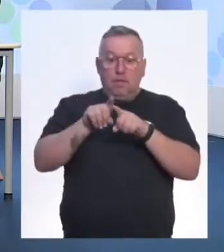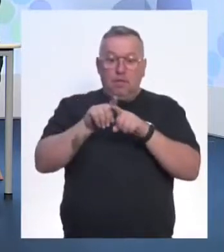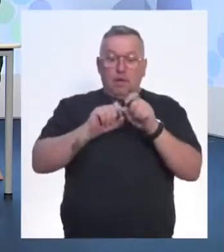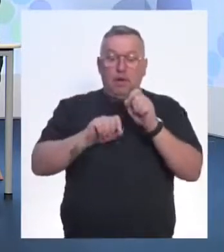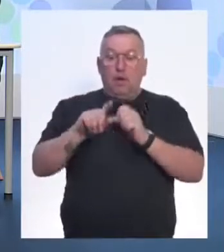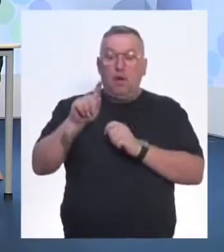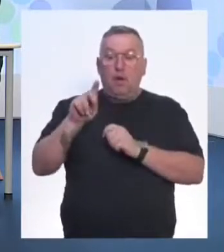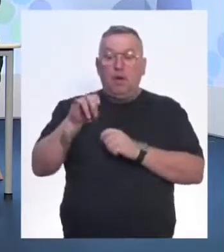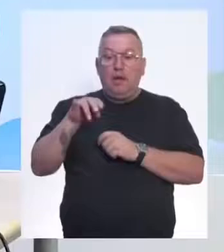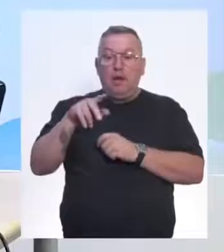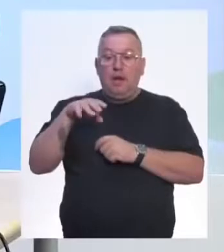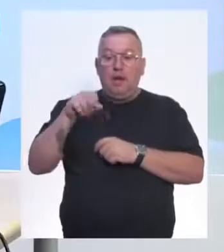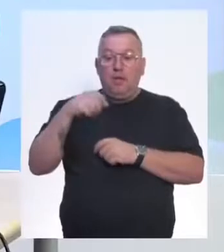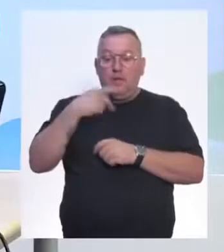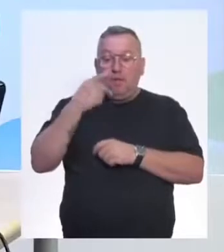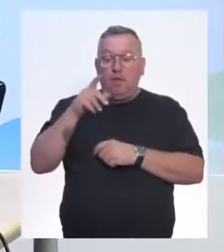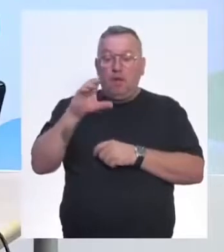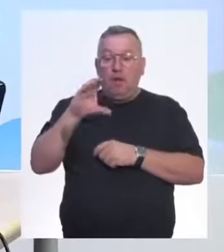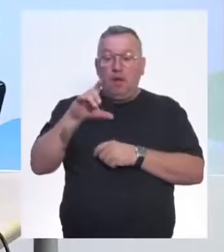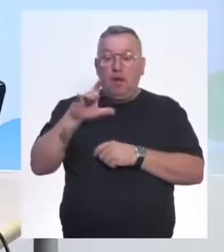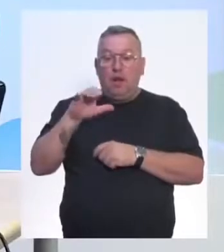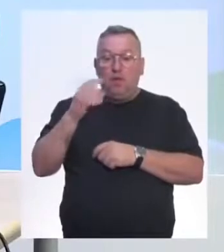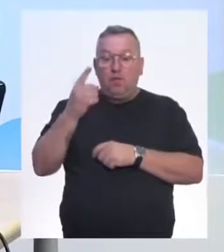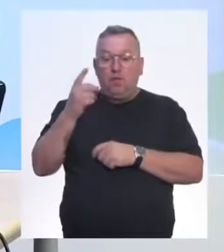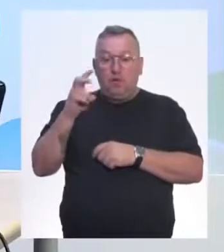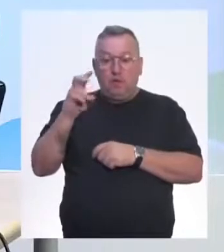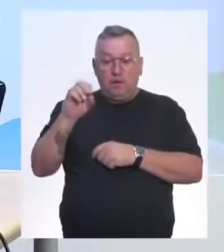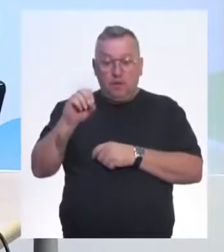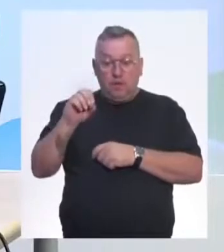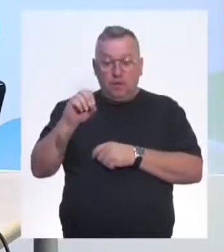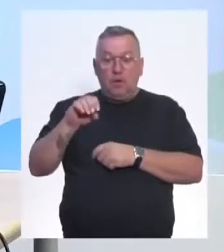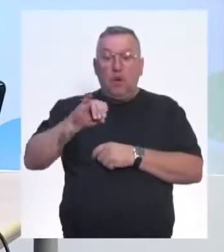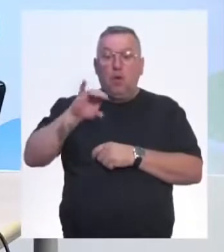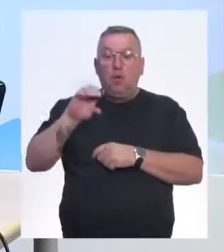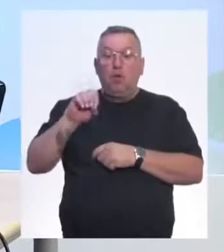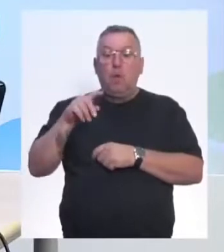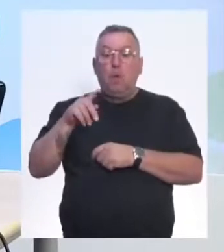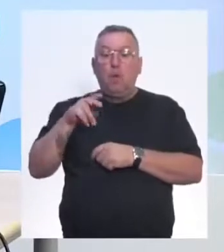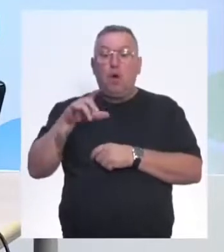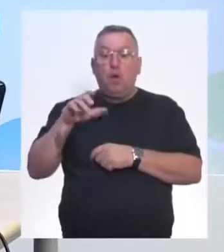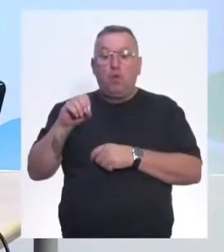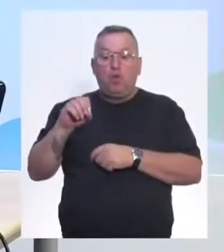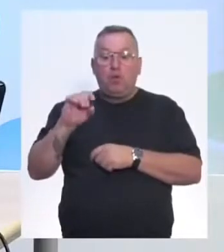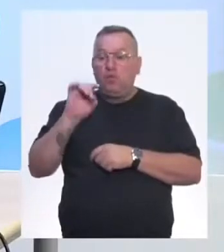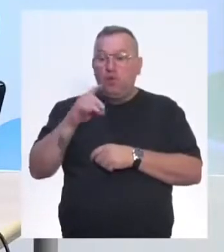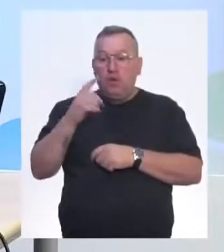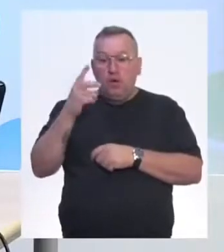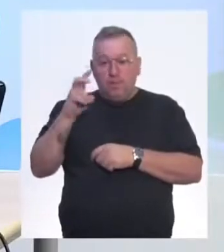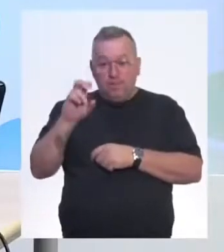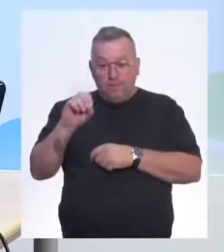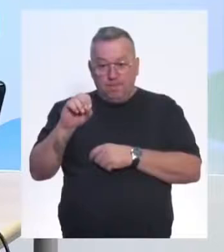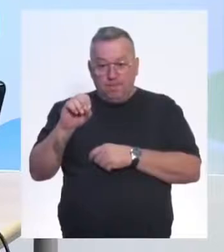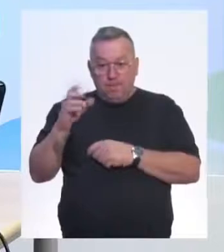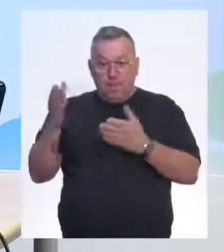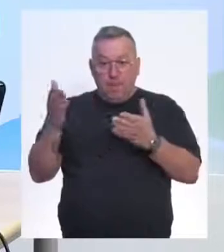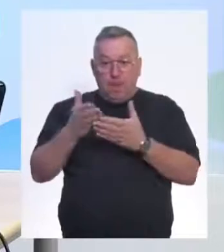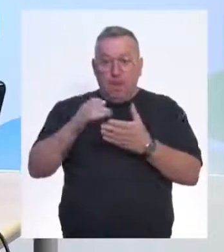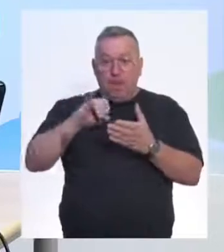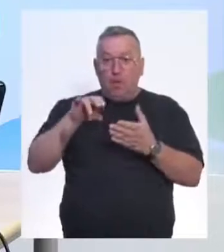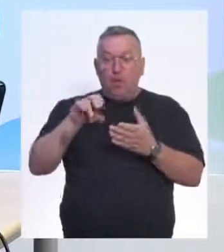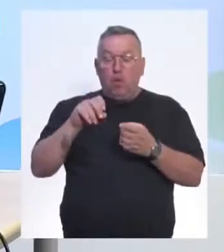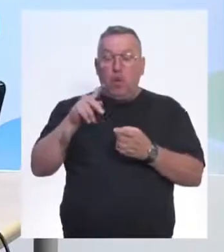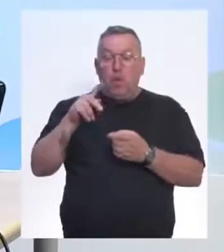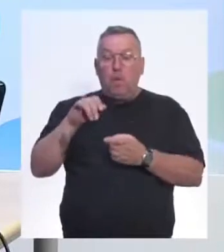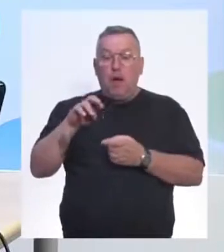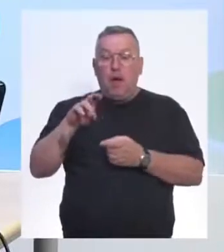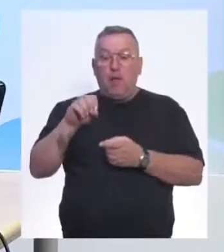O Guilherme falou só do Cláudio, 150. O João Paulo também só do Cláudio. Agora a gente tem o João Guilherme,